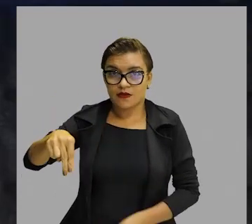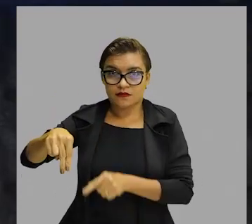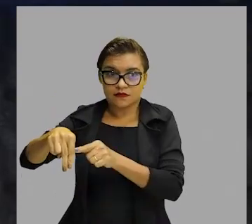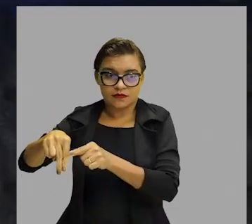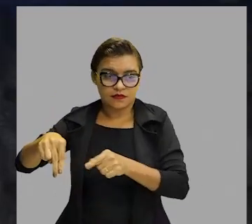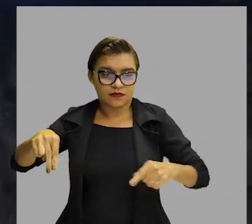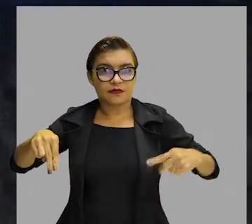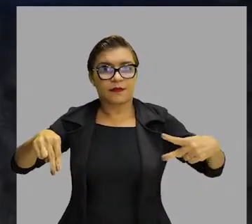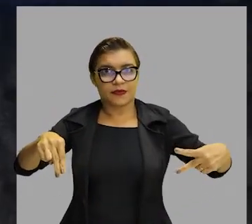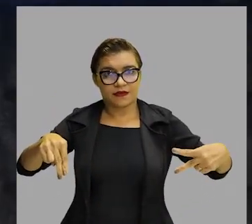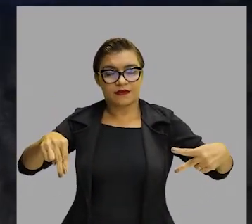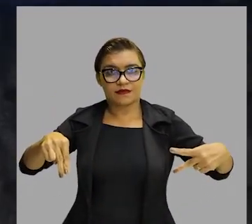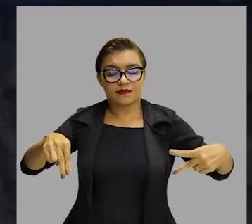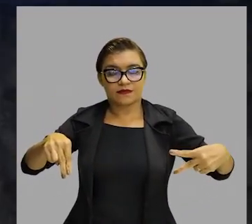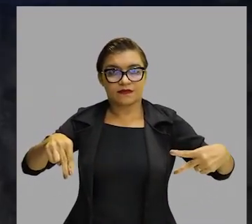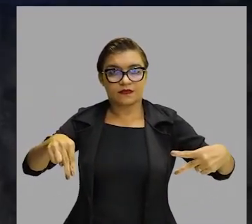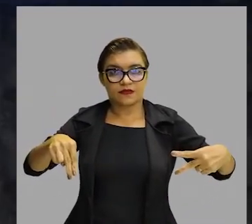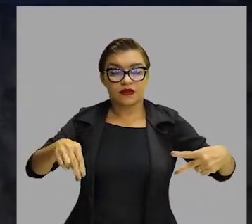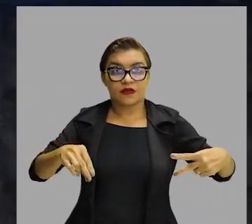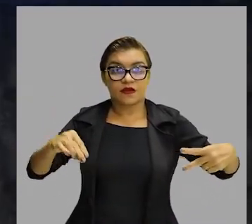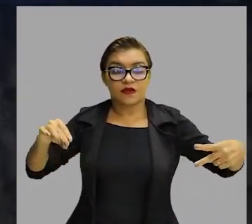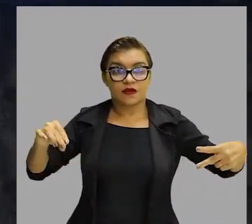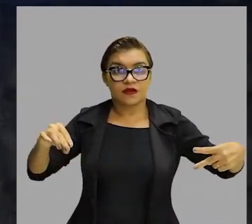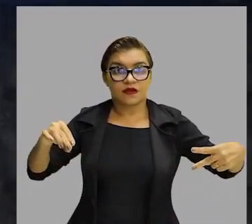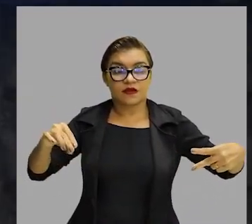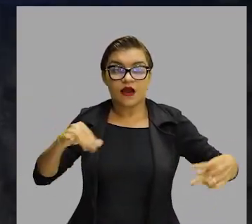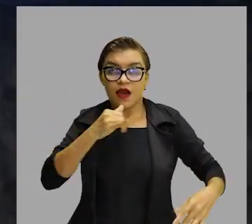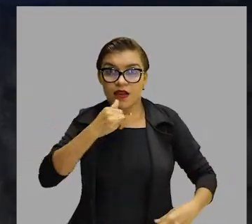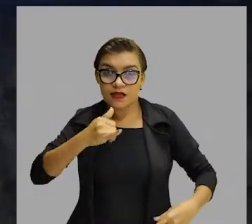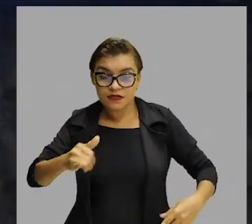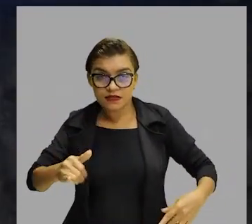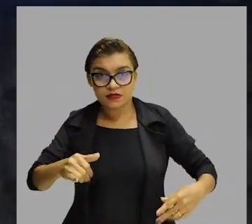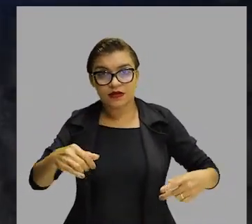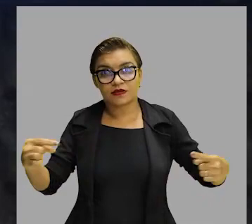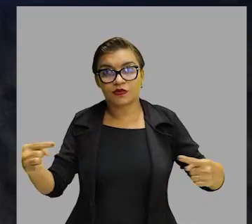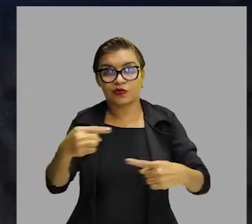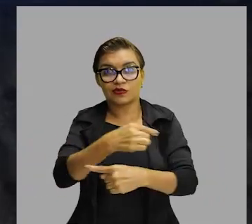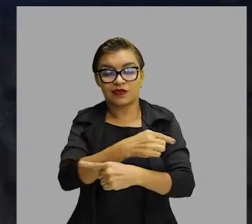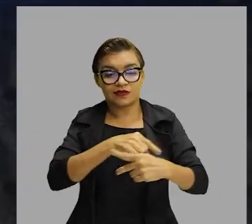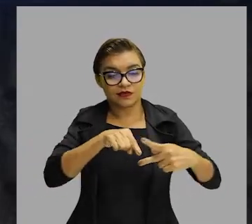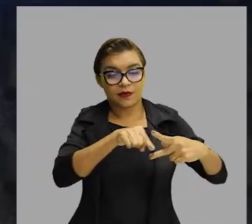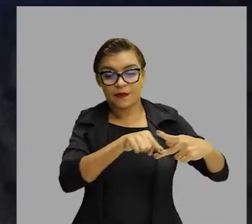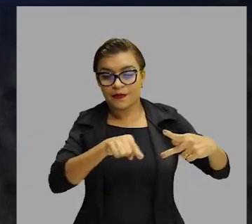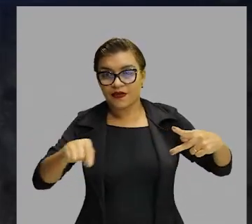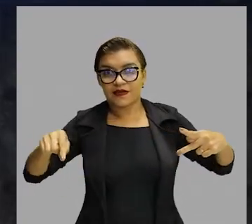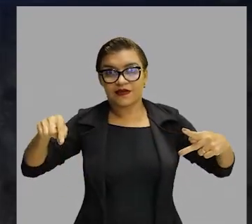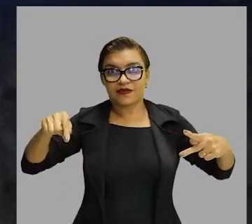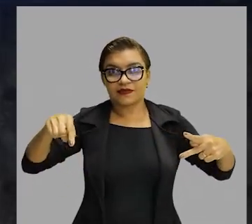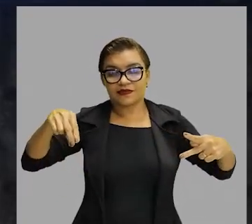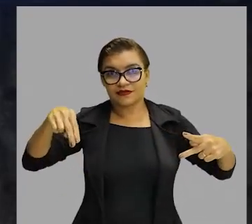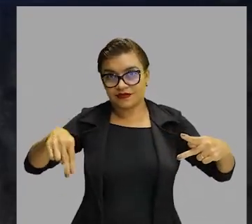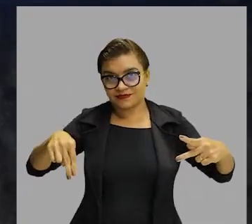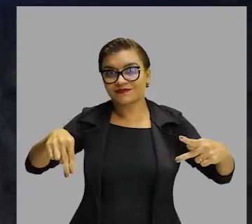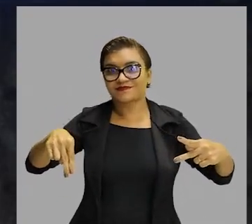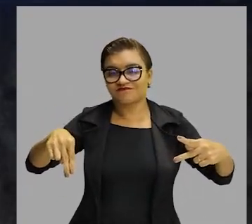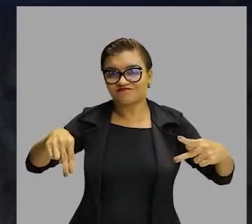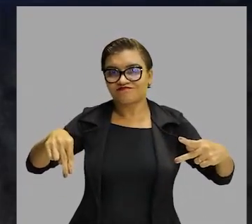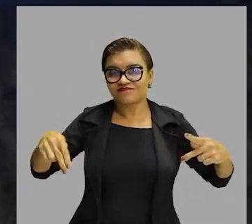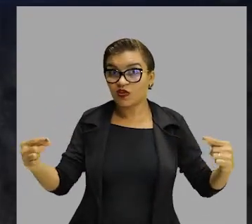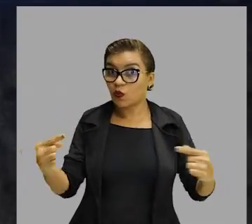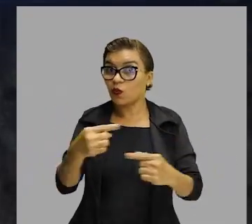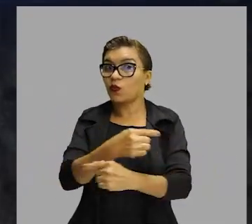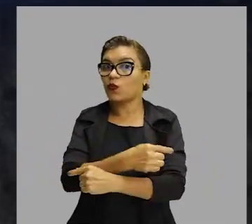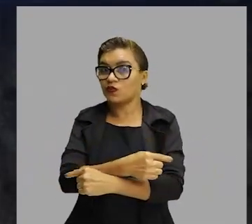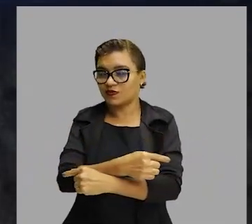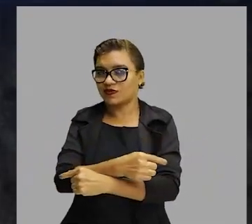ok? E a corrente elétrica, sentido contrário, de P para N. Então, sentido contrário a